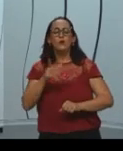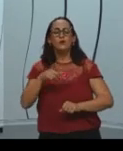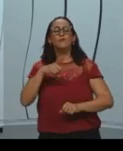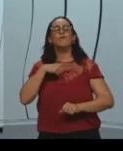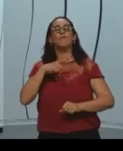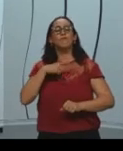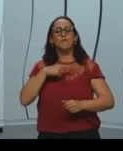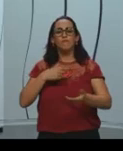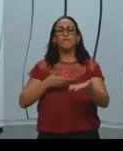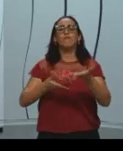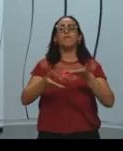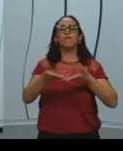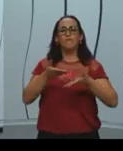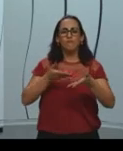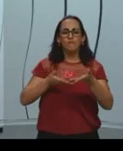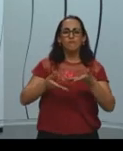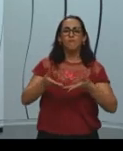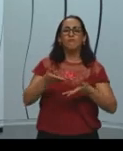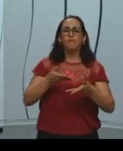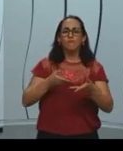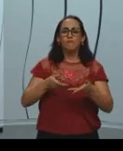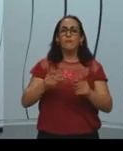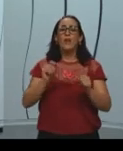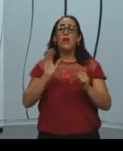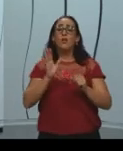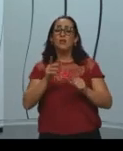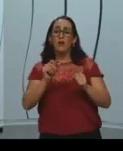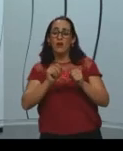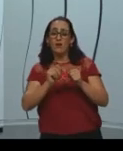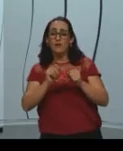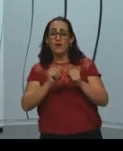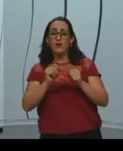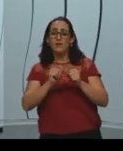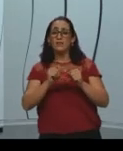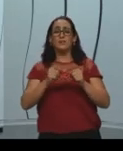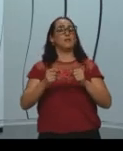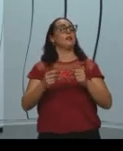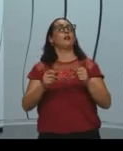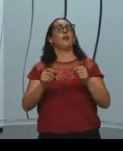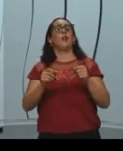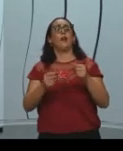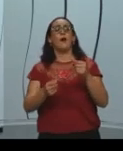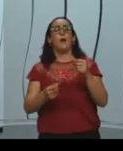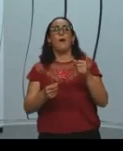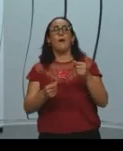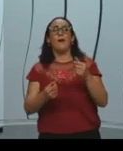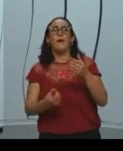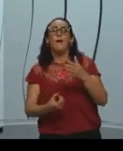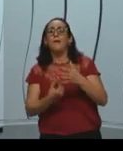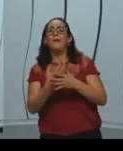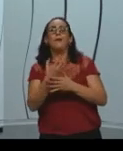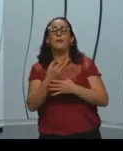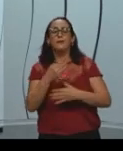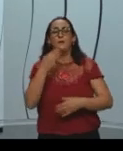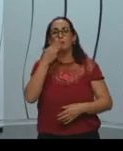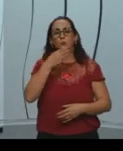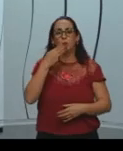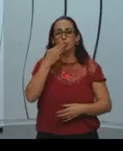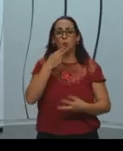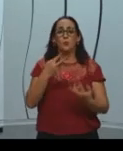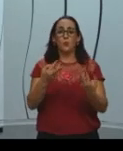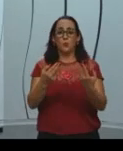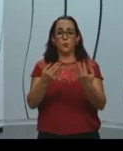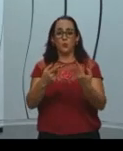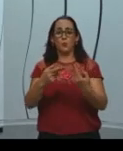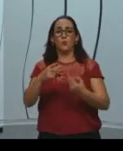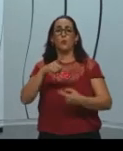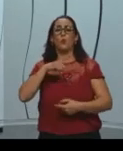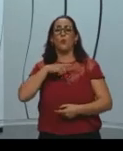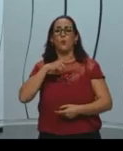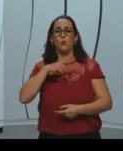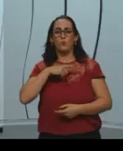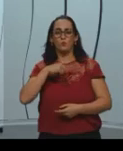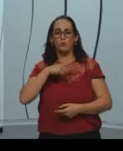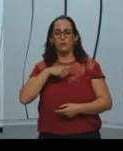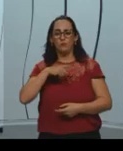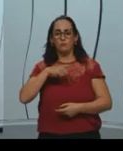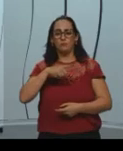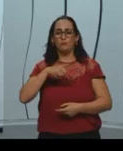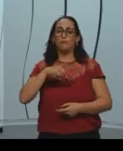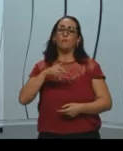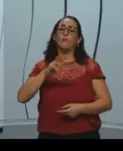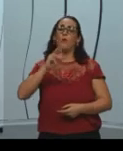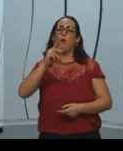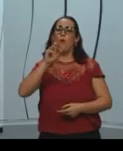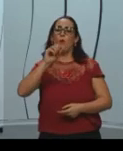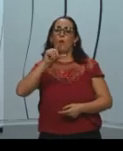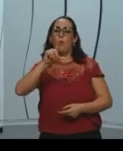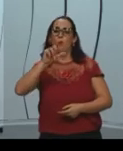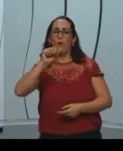refinamento do açúcar, como, por exemplo, os holandeses. Então, havia, sim, uma associação do colonizador português com os